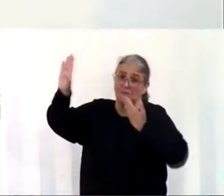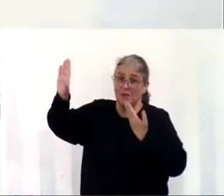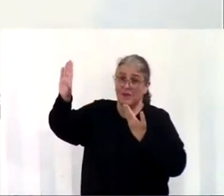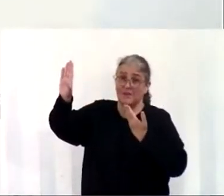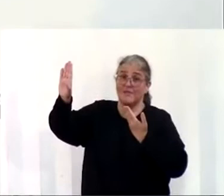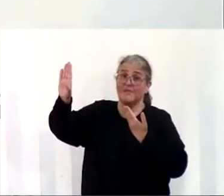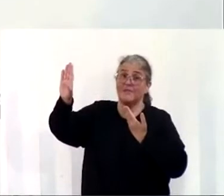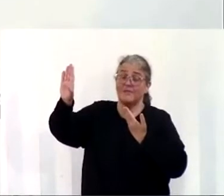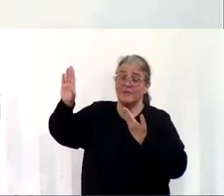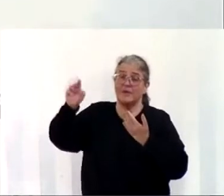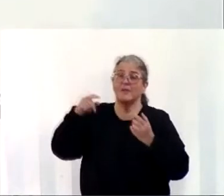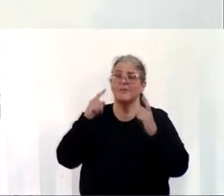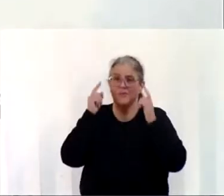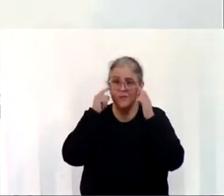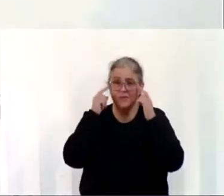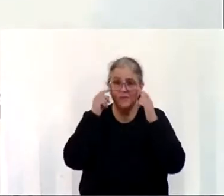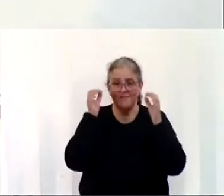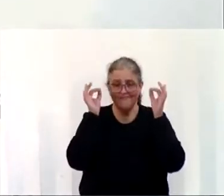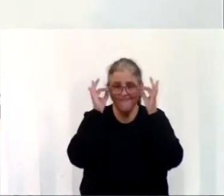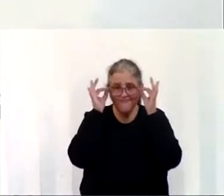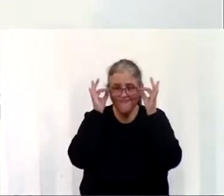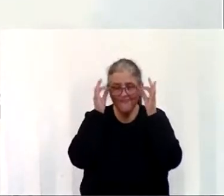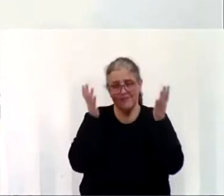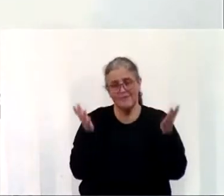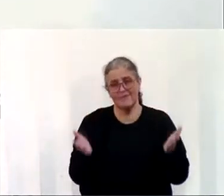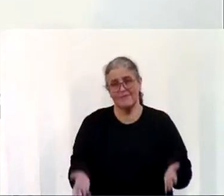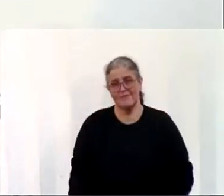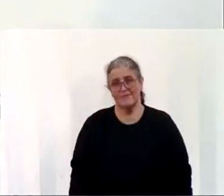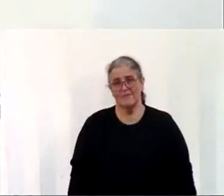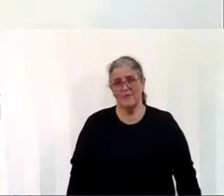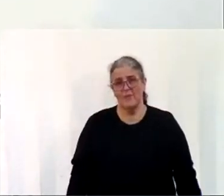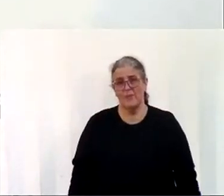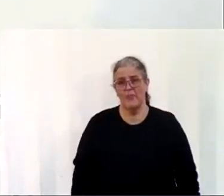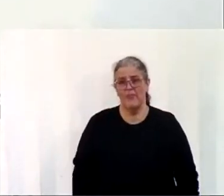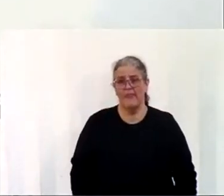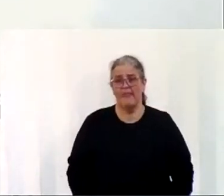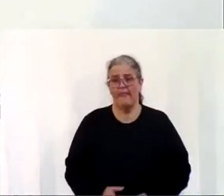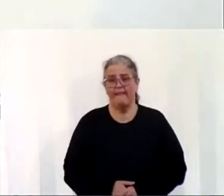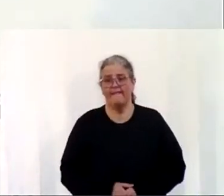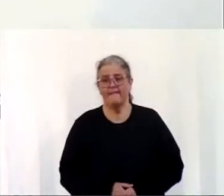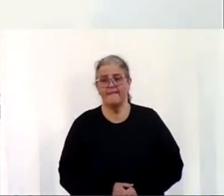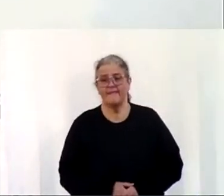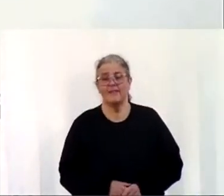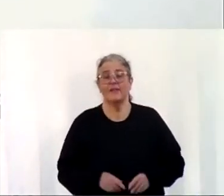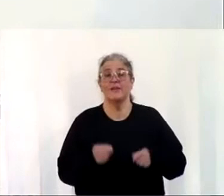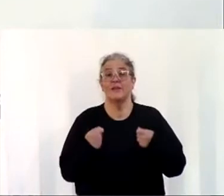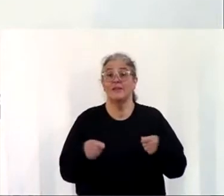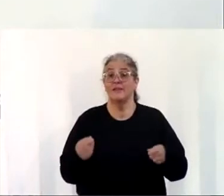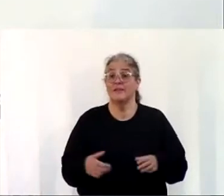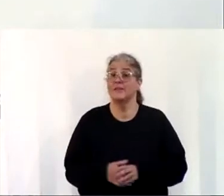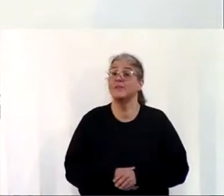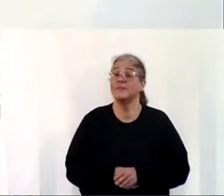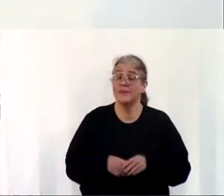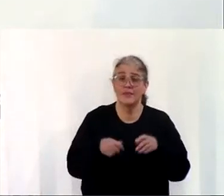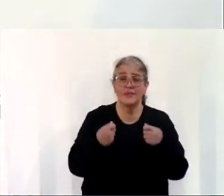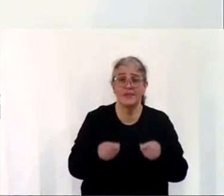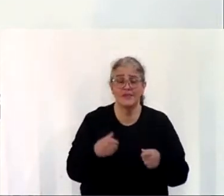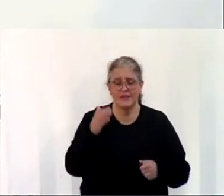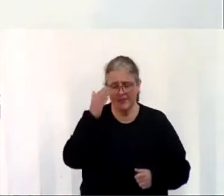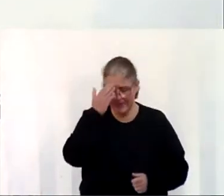Essa era a palavra de Jeremias para eles. Eles precisariam analisar se amavam a